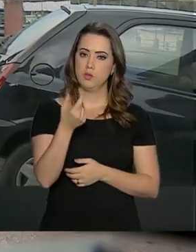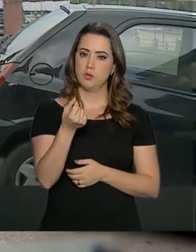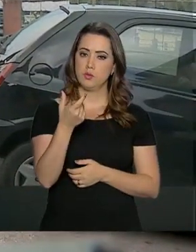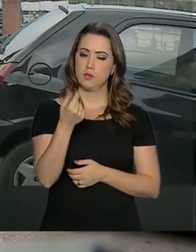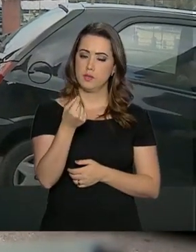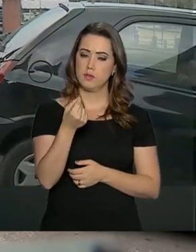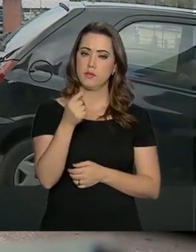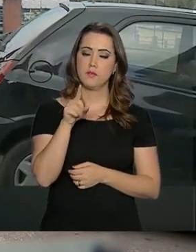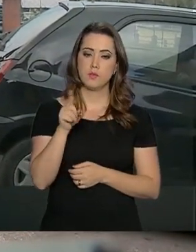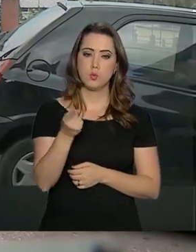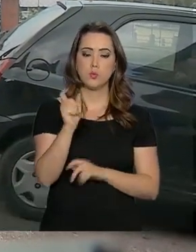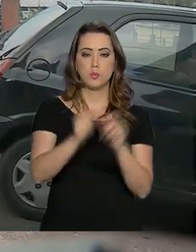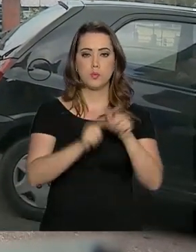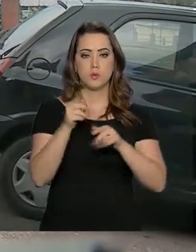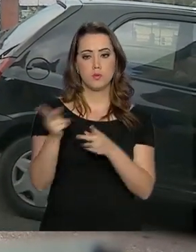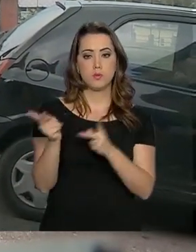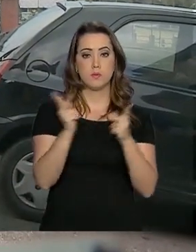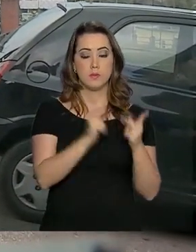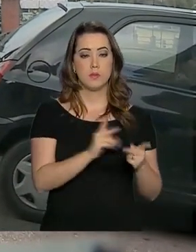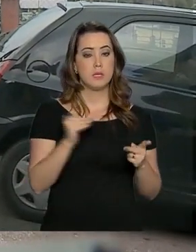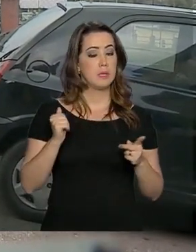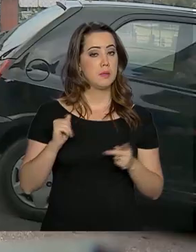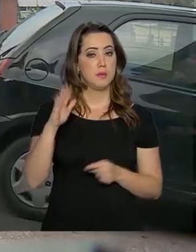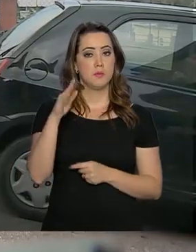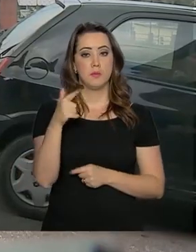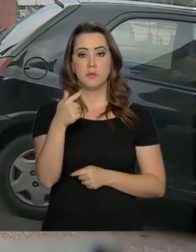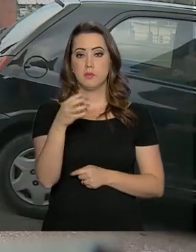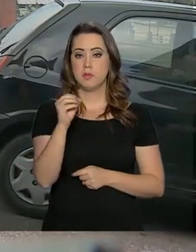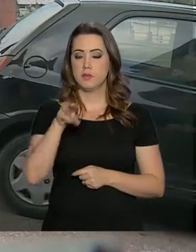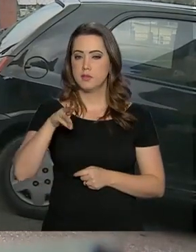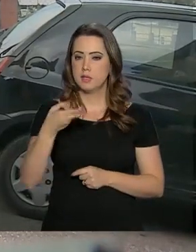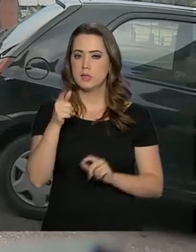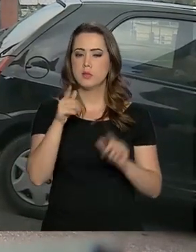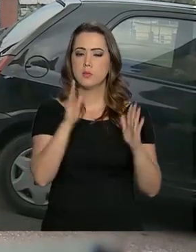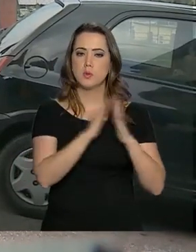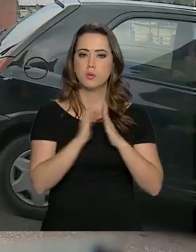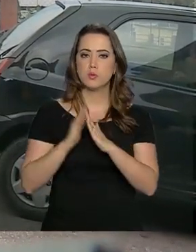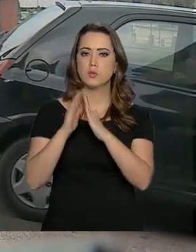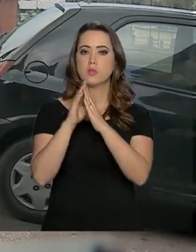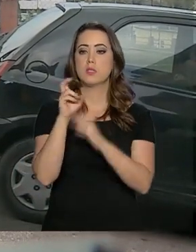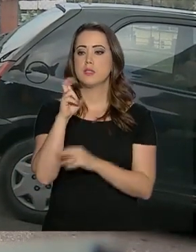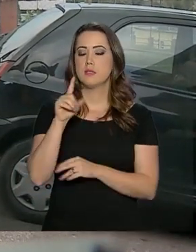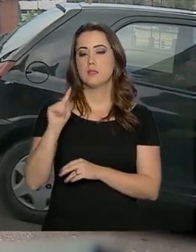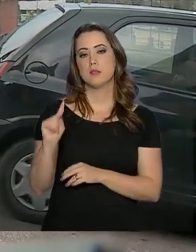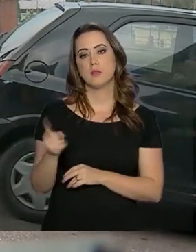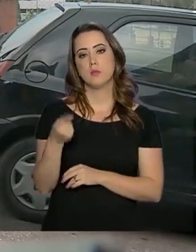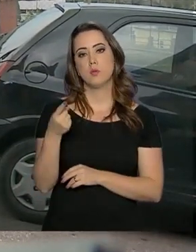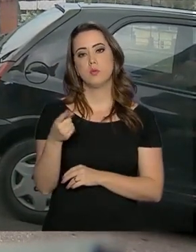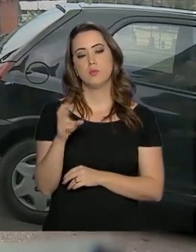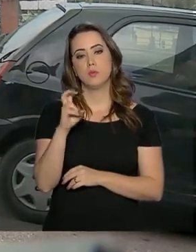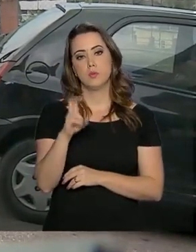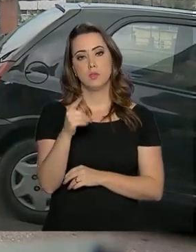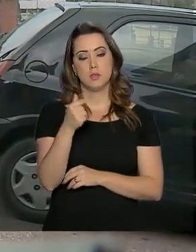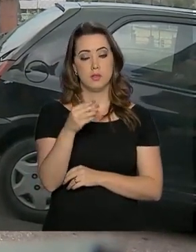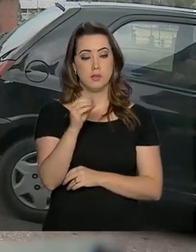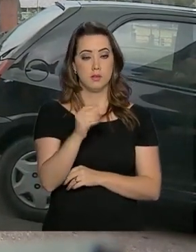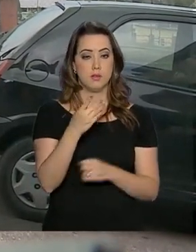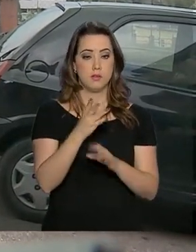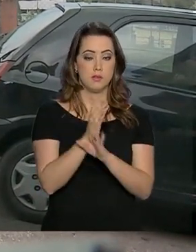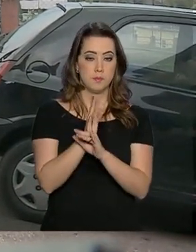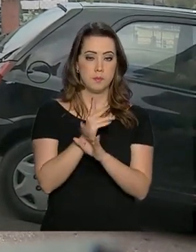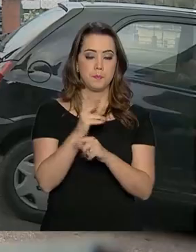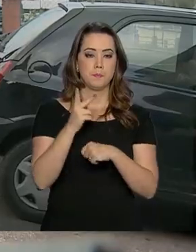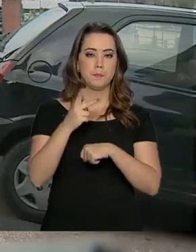mil recenseadores vão visitar mais de 70 milhões de domicílios nos 5.570 municípios do